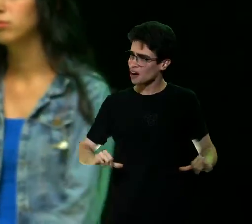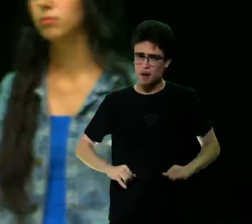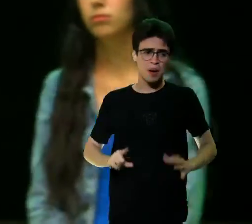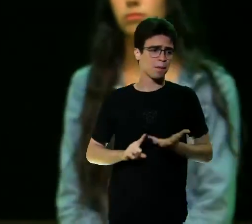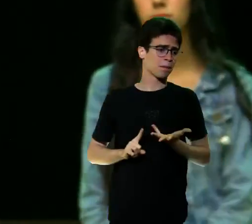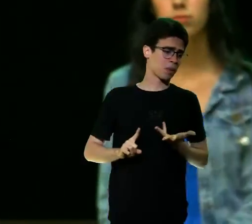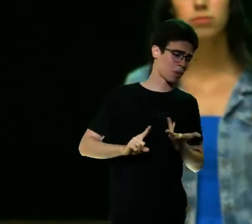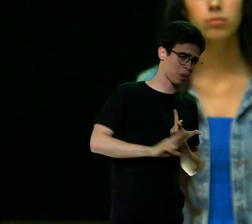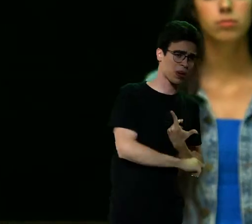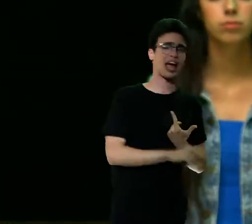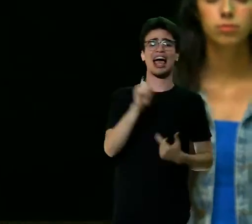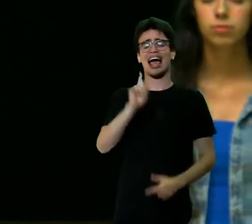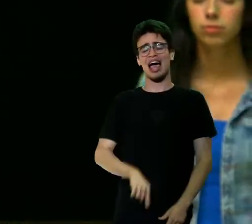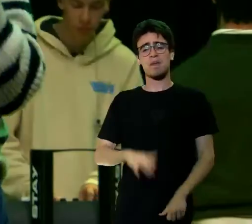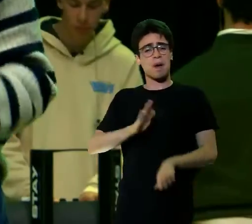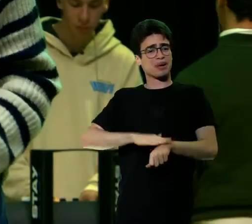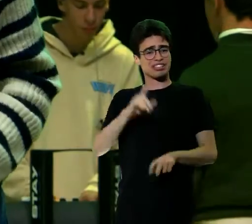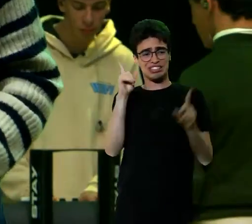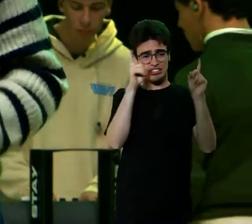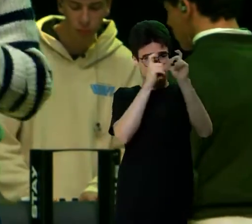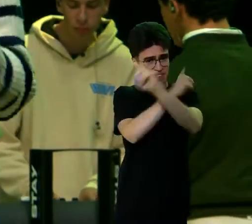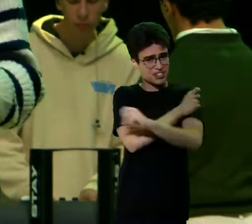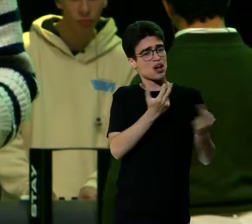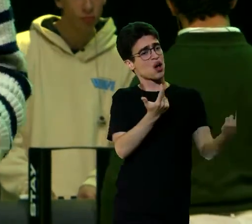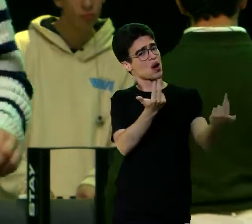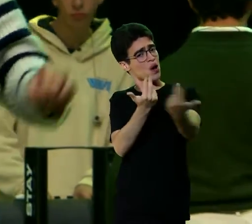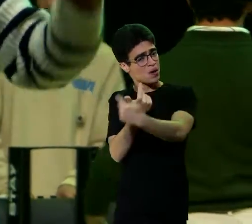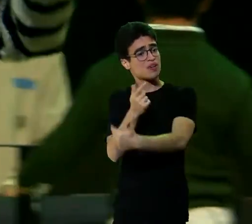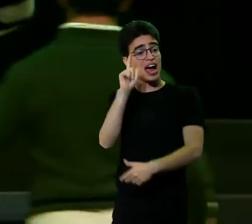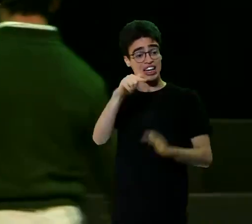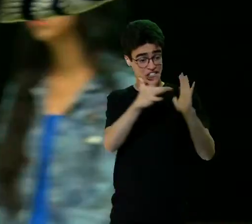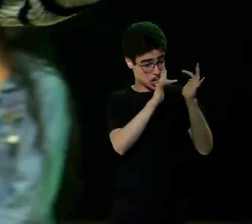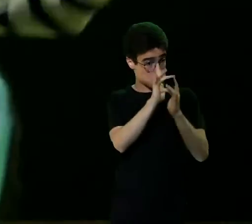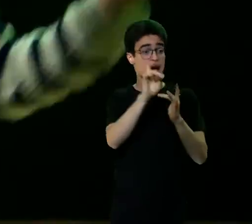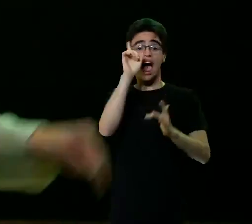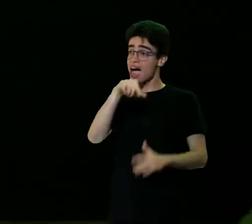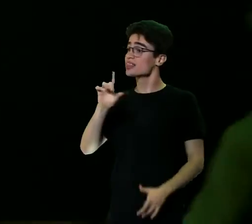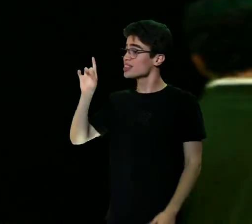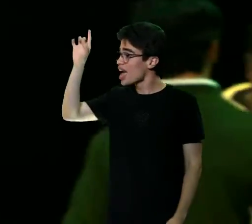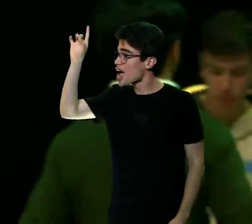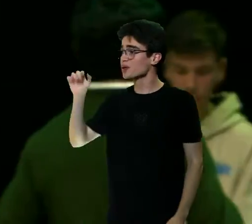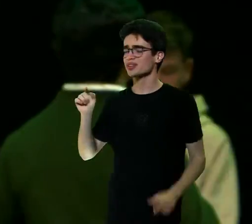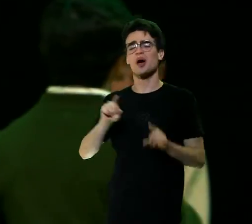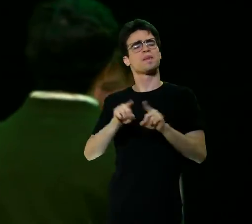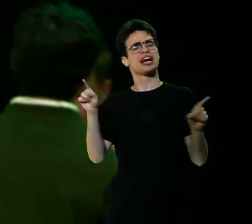tem. Mesmo Ele sendo Deus, Ele escolheu fazer isso e Ele entregou tudo